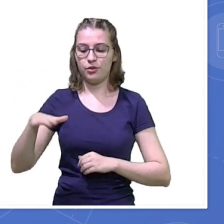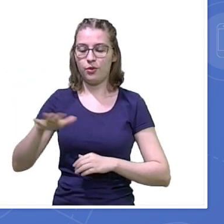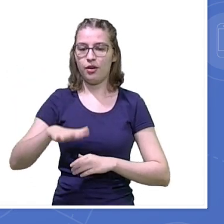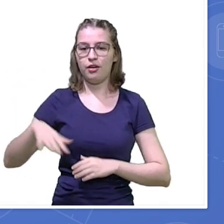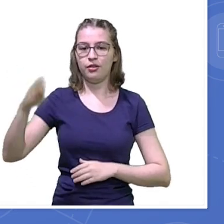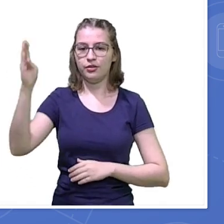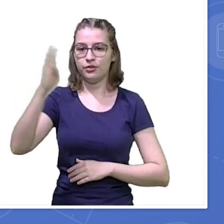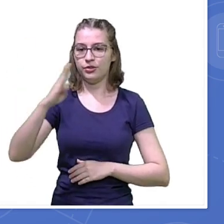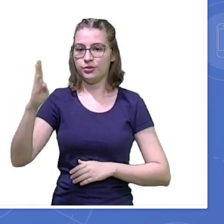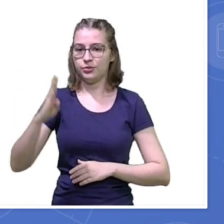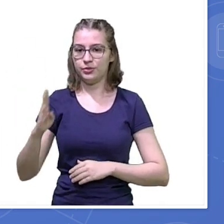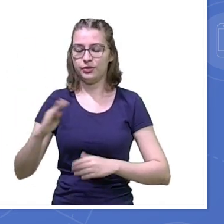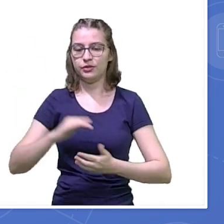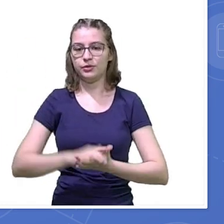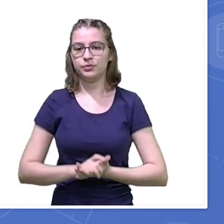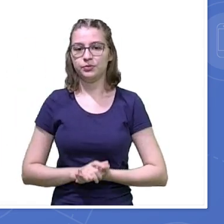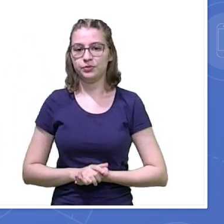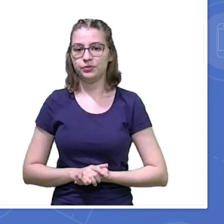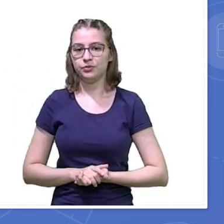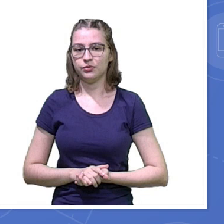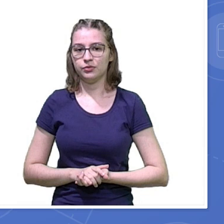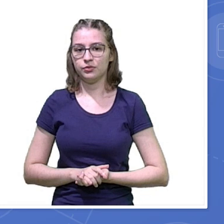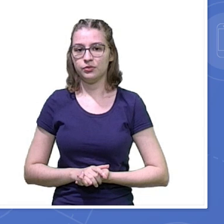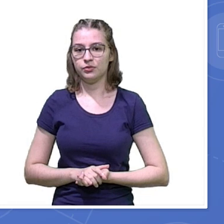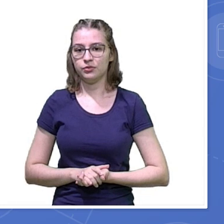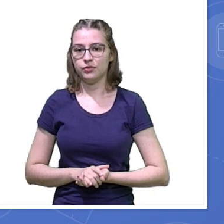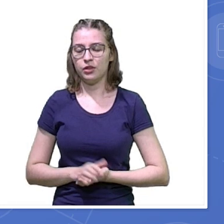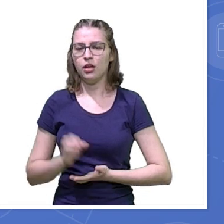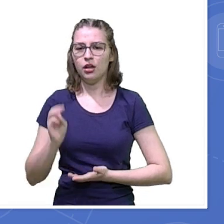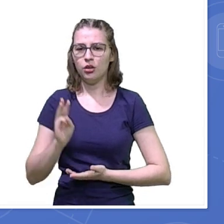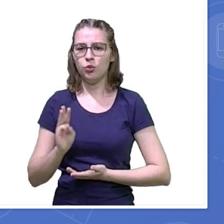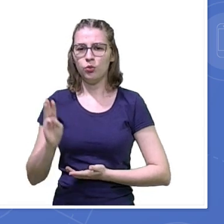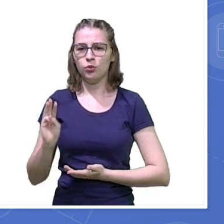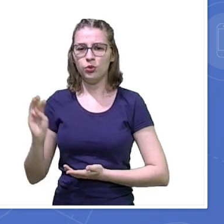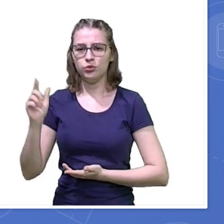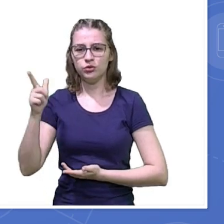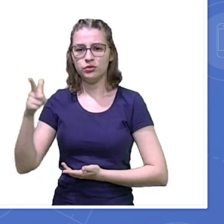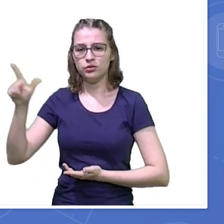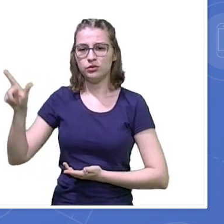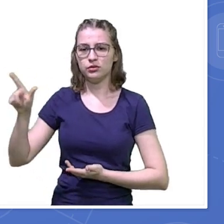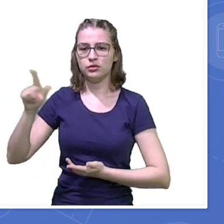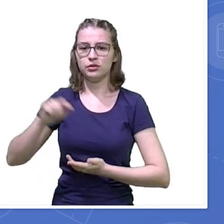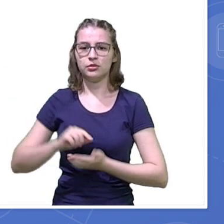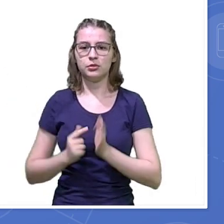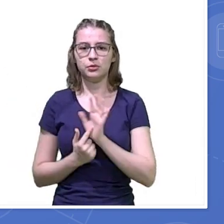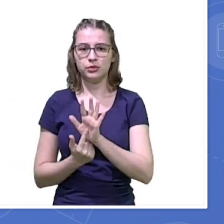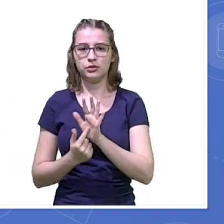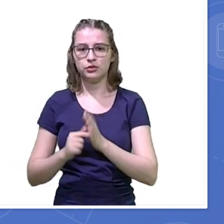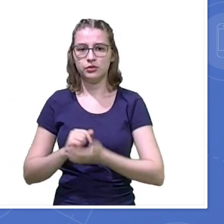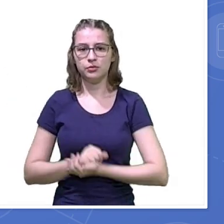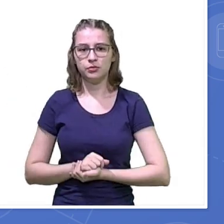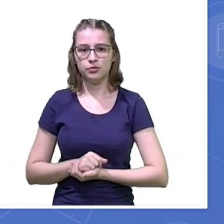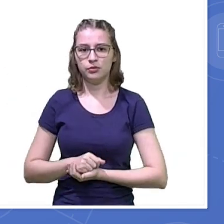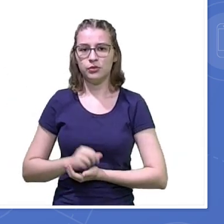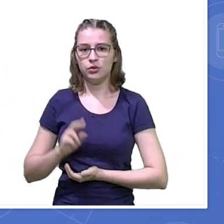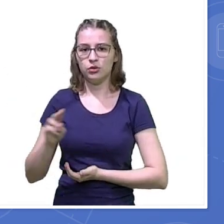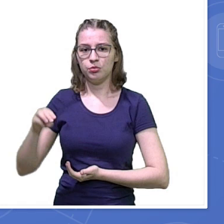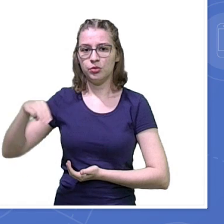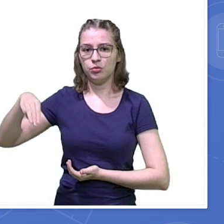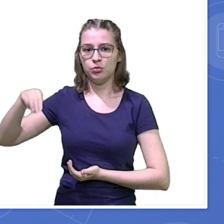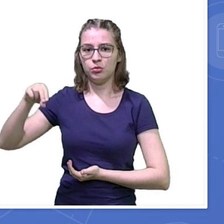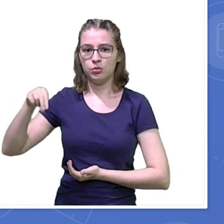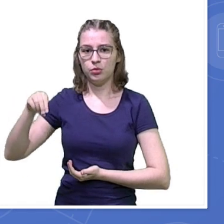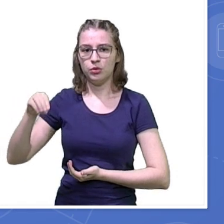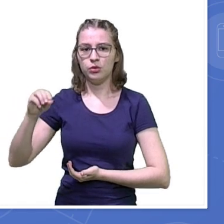gente tem até também um outro recurso lá do Mosaic Education, né, para mostrar para vocês, que é um plano piloto de Brasília em